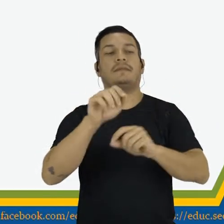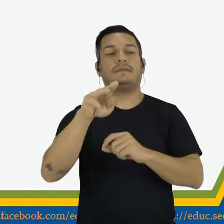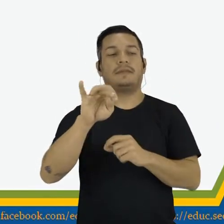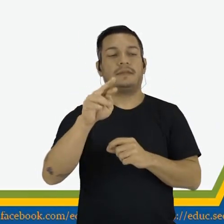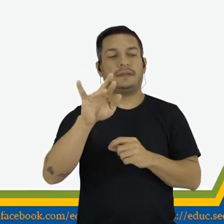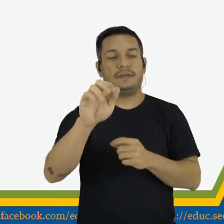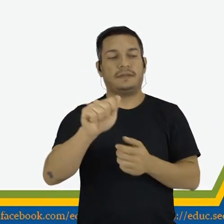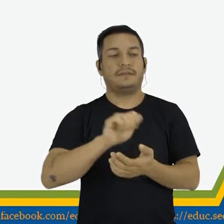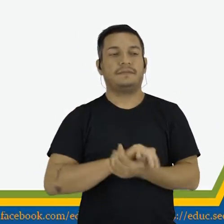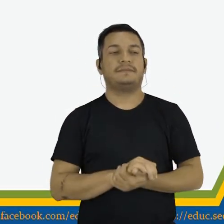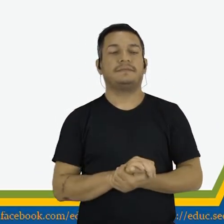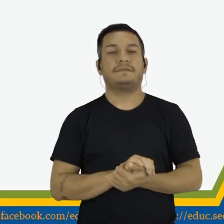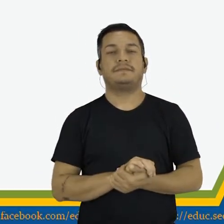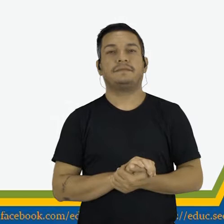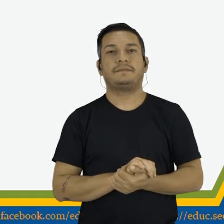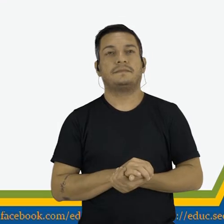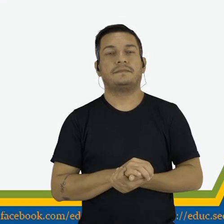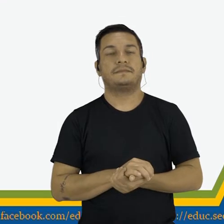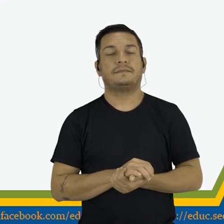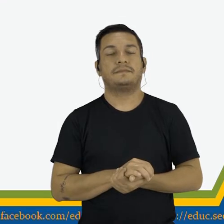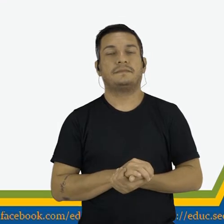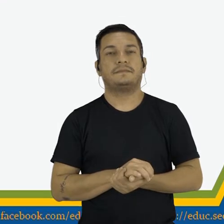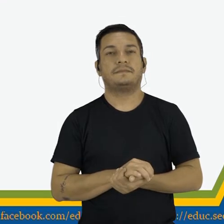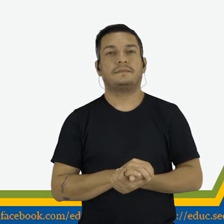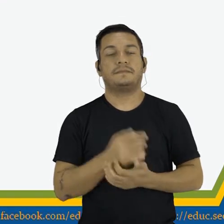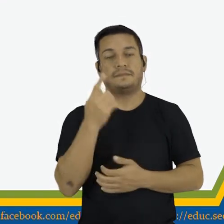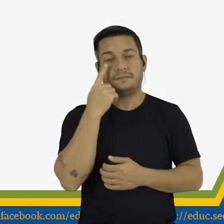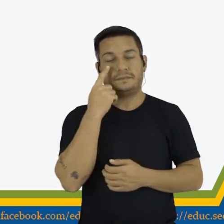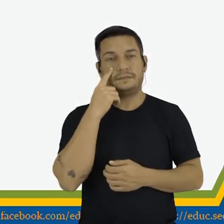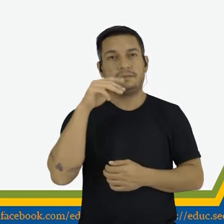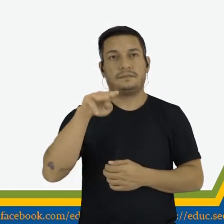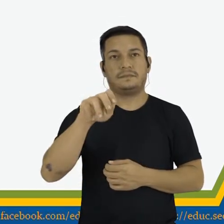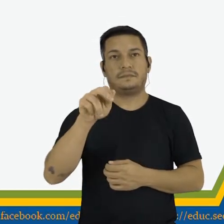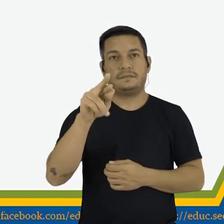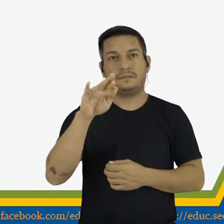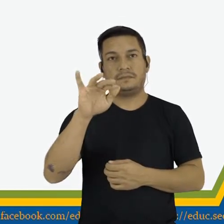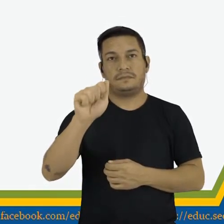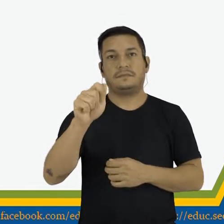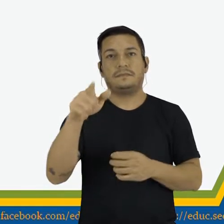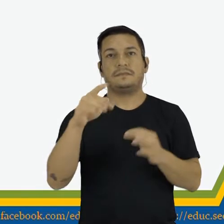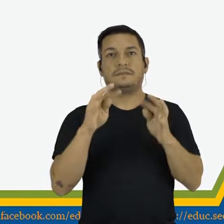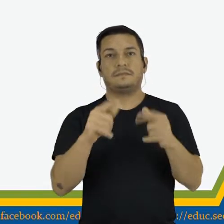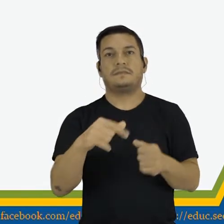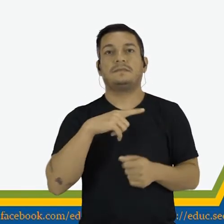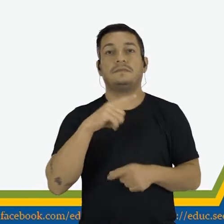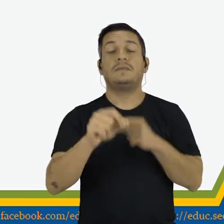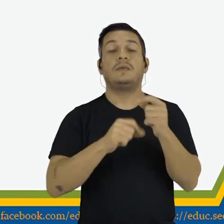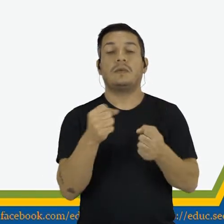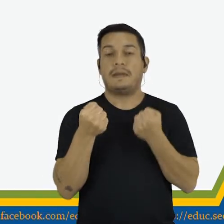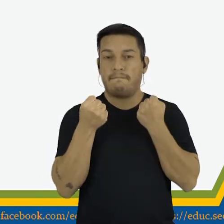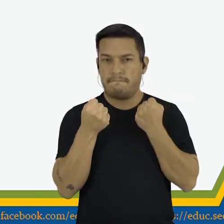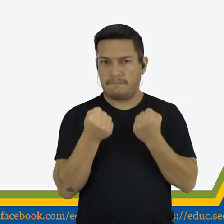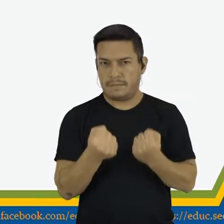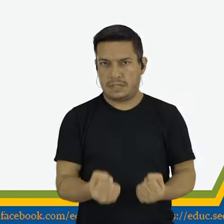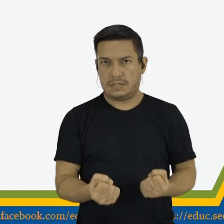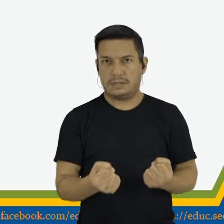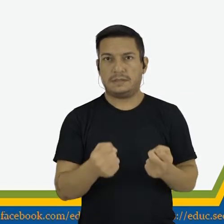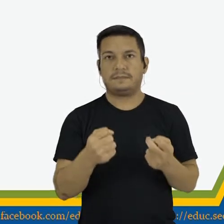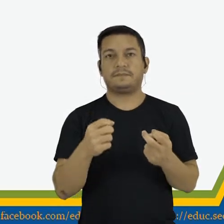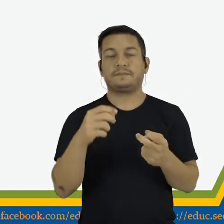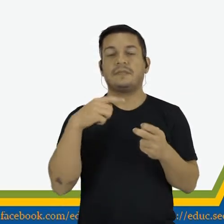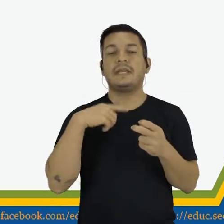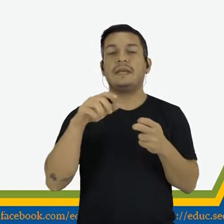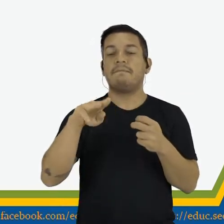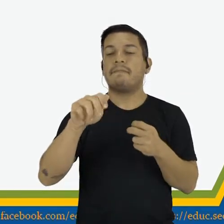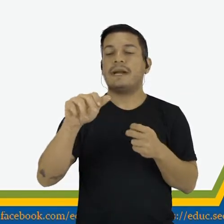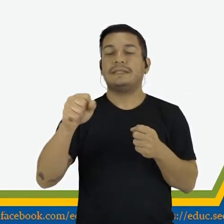matéria? Vamos lá de conceito. Então vamos lá. Matéria é tudo aquilo que possui massa, ou seja,